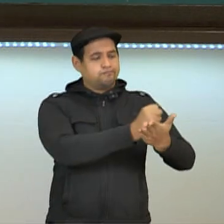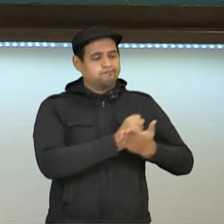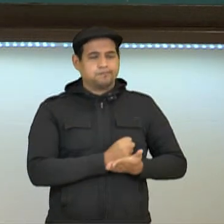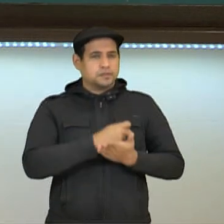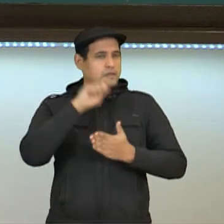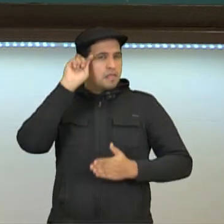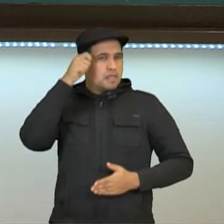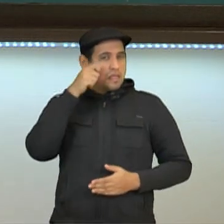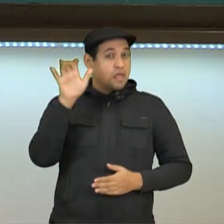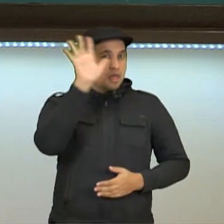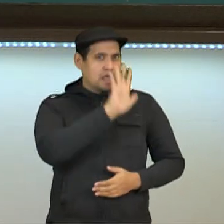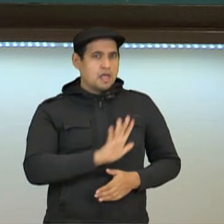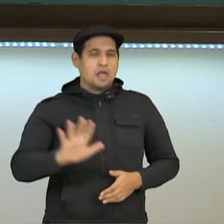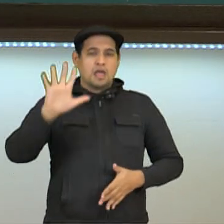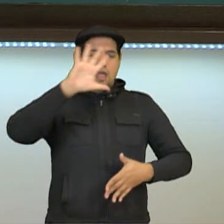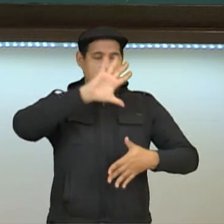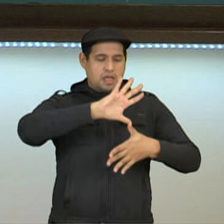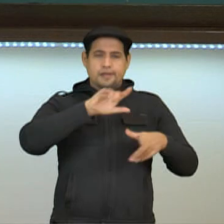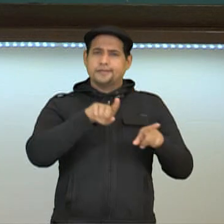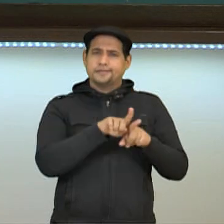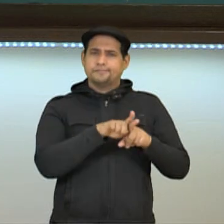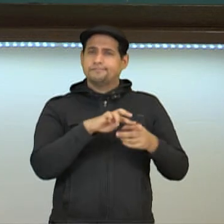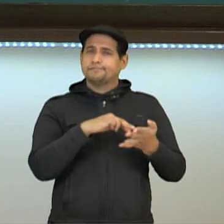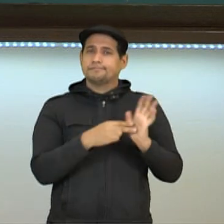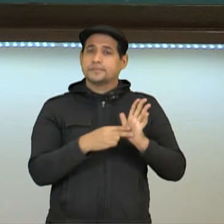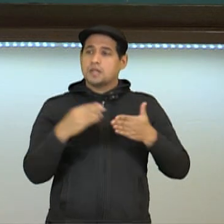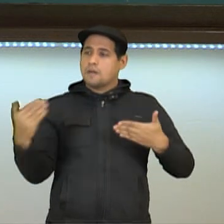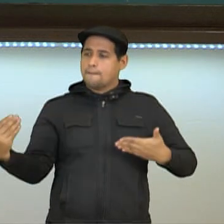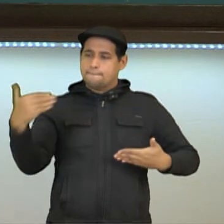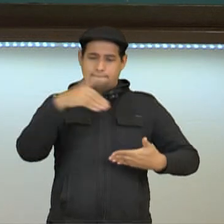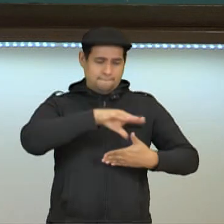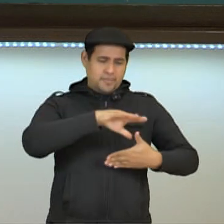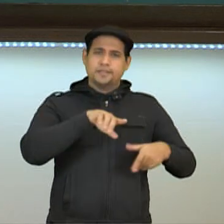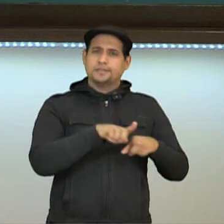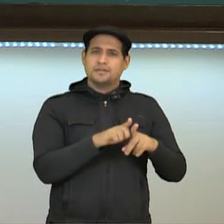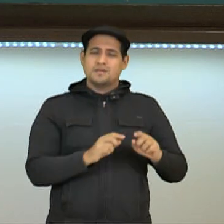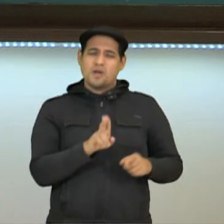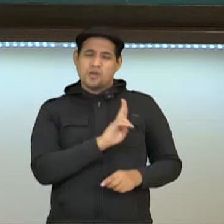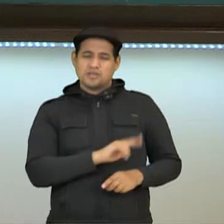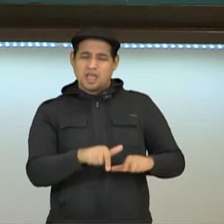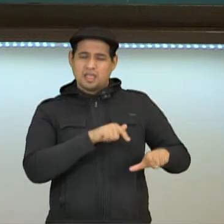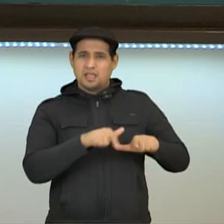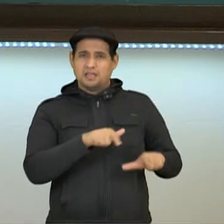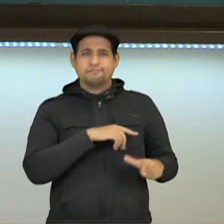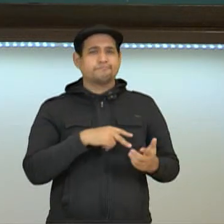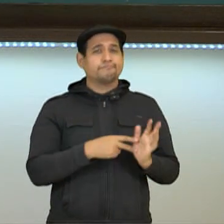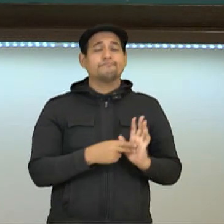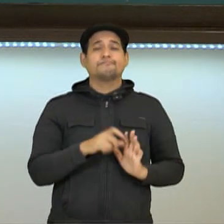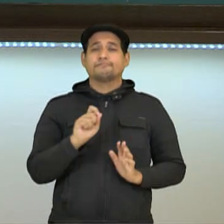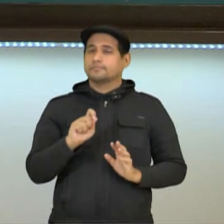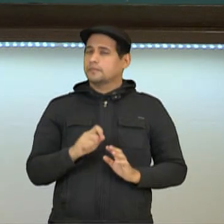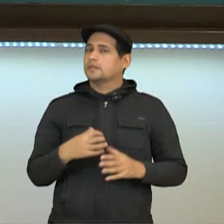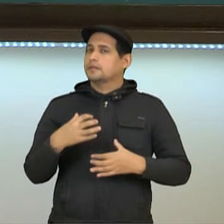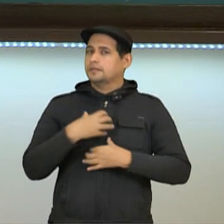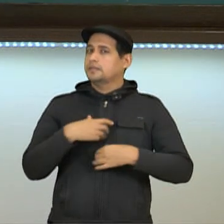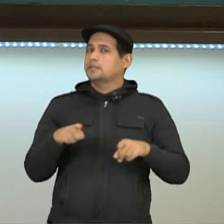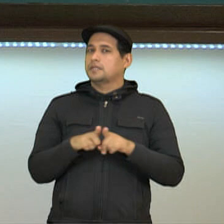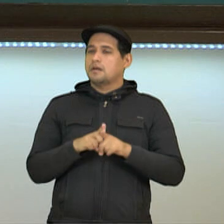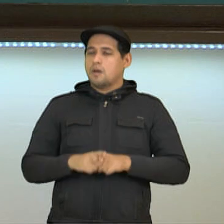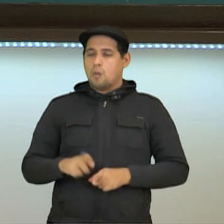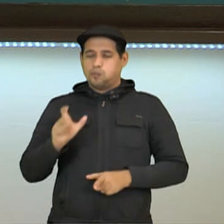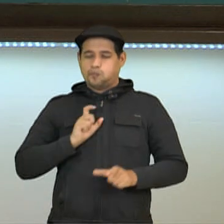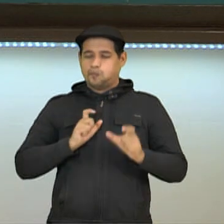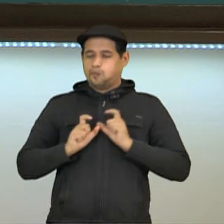negros africanos para a América para usar a mão de obra deles, foi uma outra forma também de lucrar,